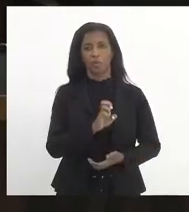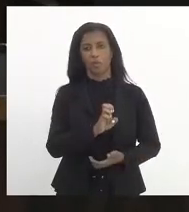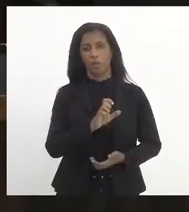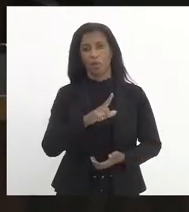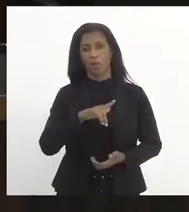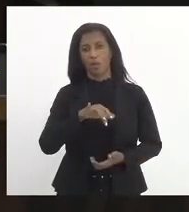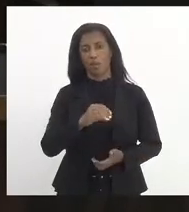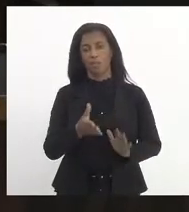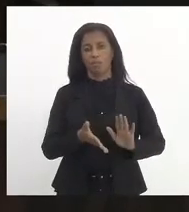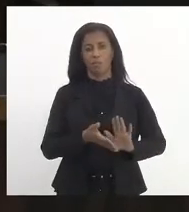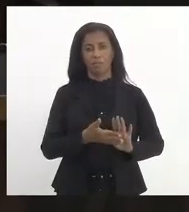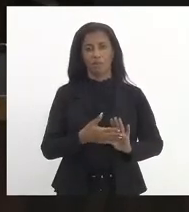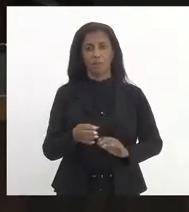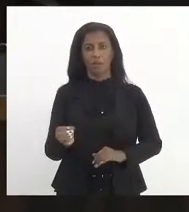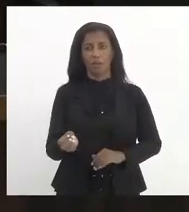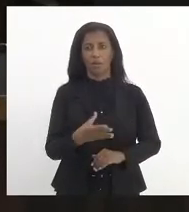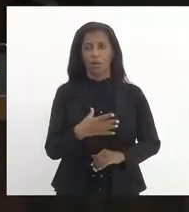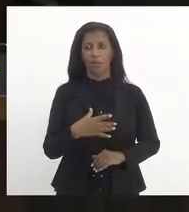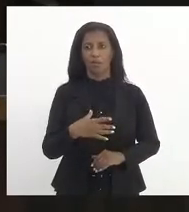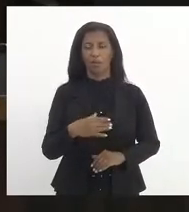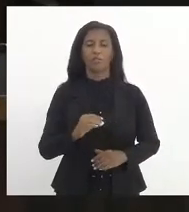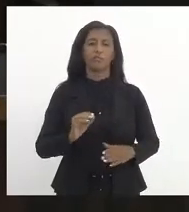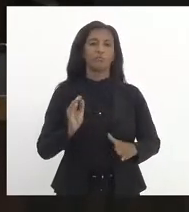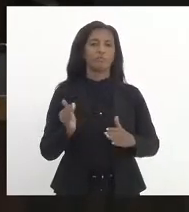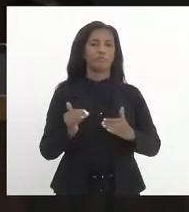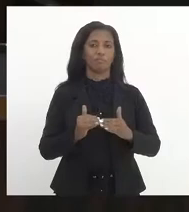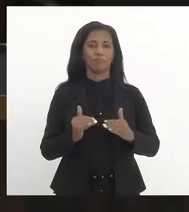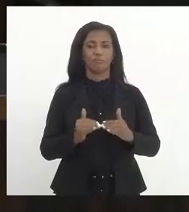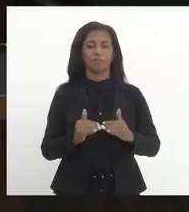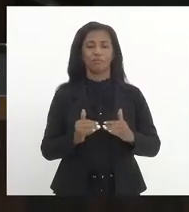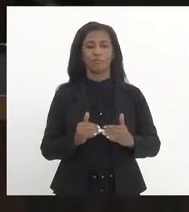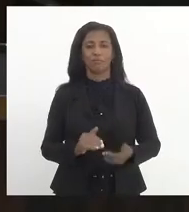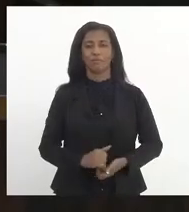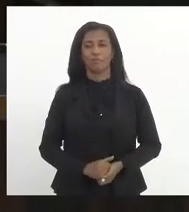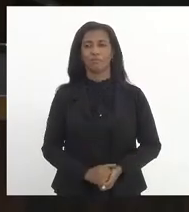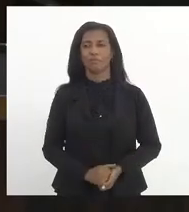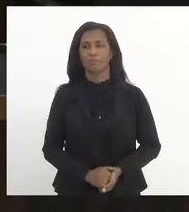Filho. Parecer da Comissão de Normas Internas e Proporções Externas, favorável, relator deputado.